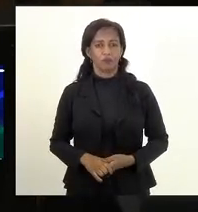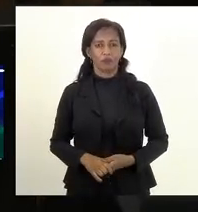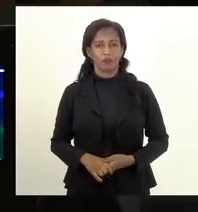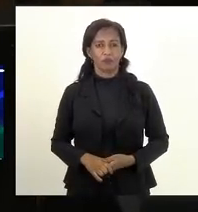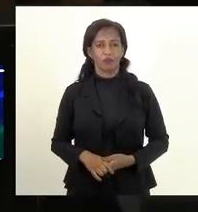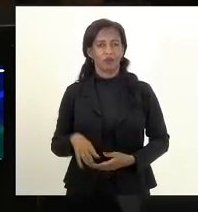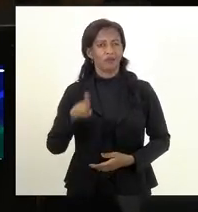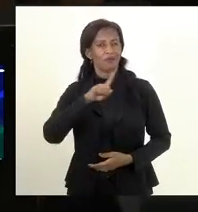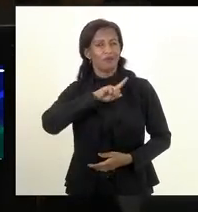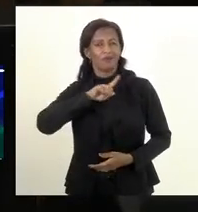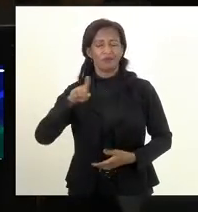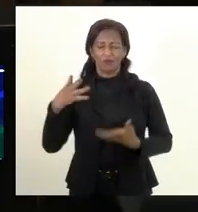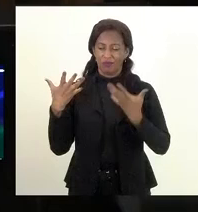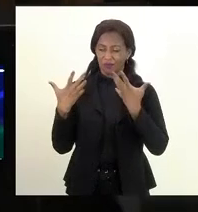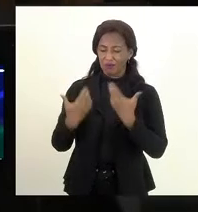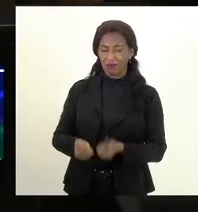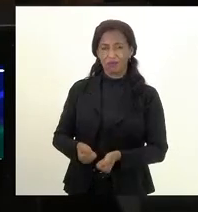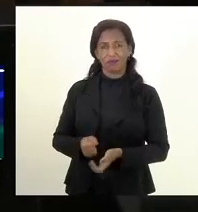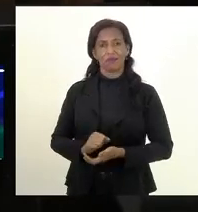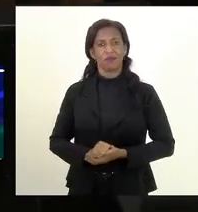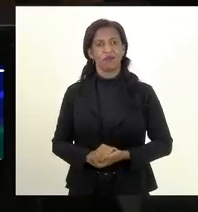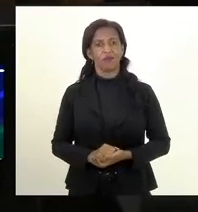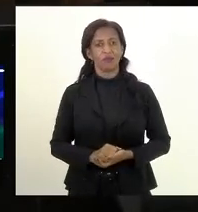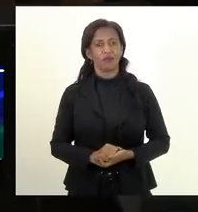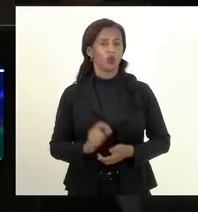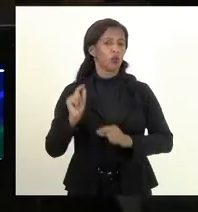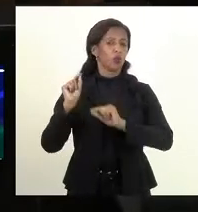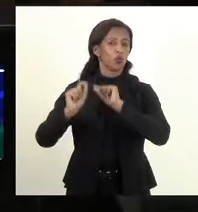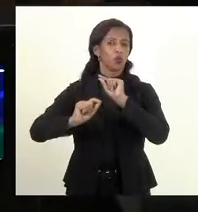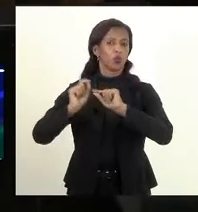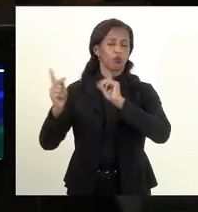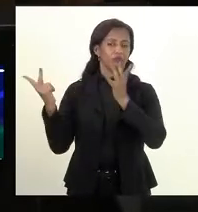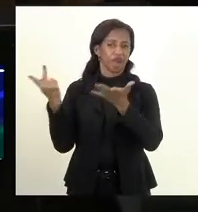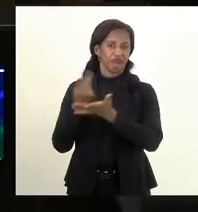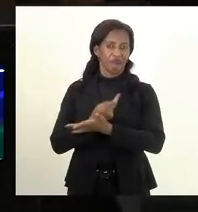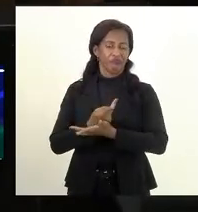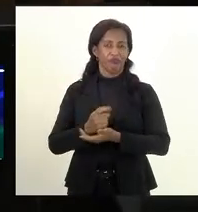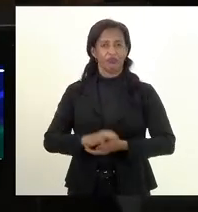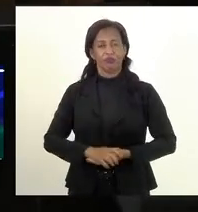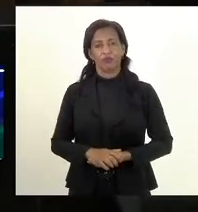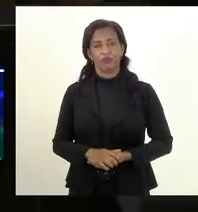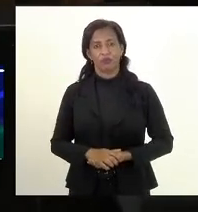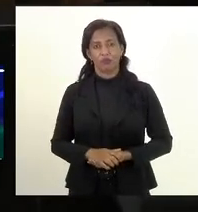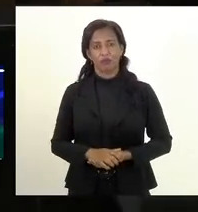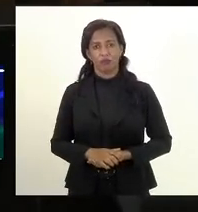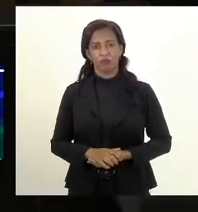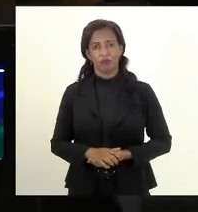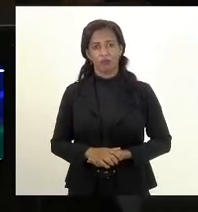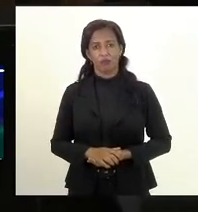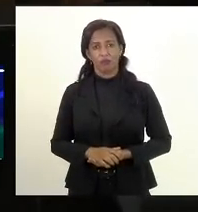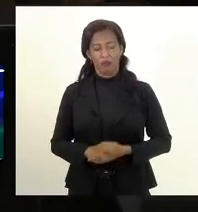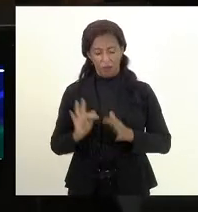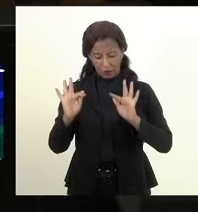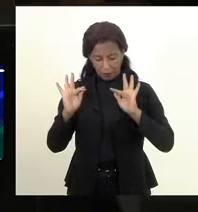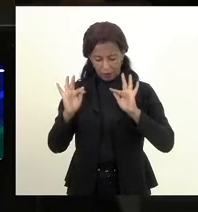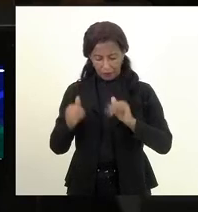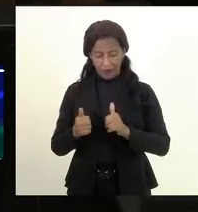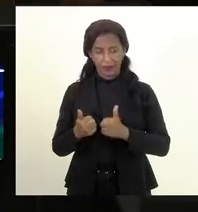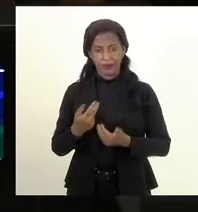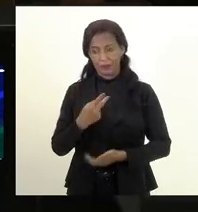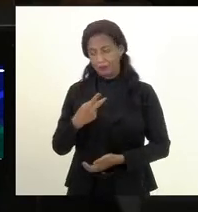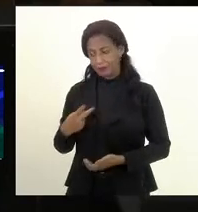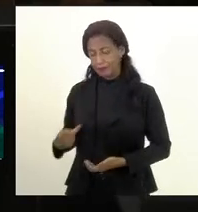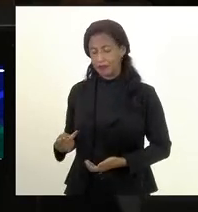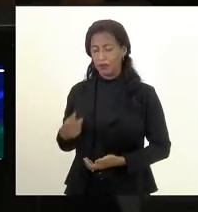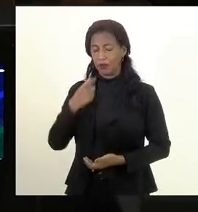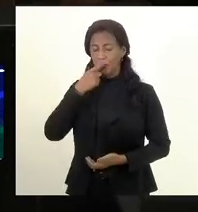imagine cível é o que tá acontecendo e para combinar senhora Presidente